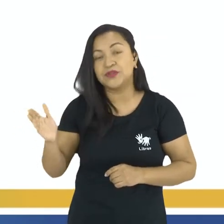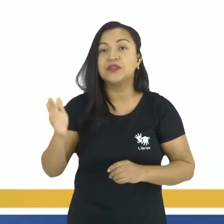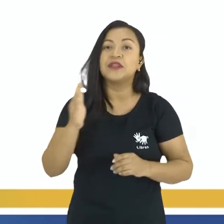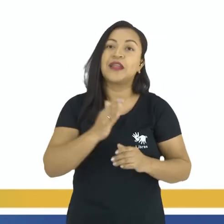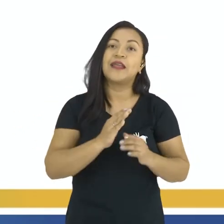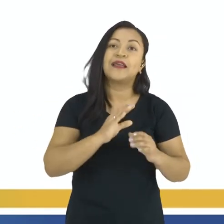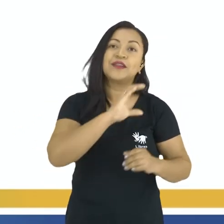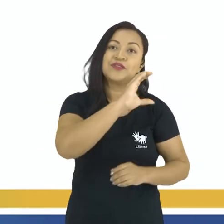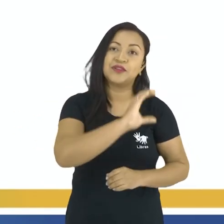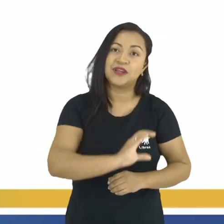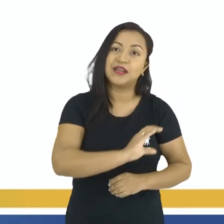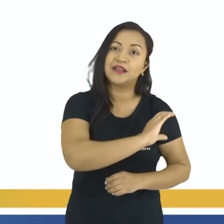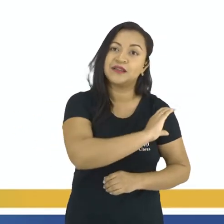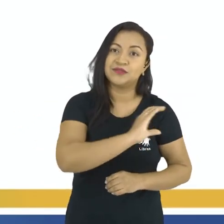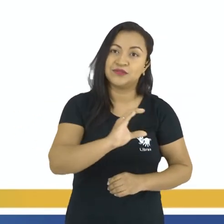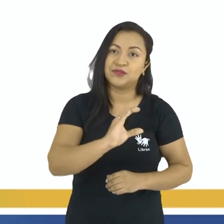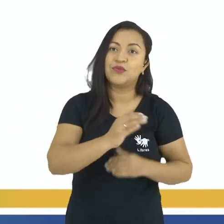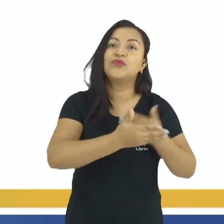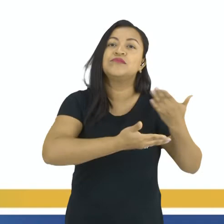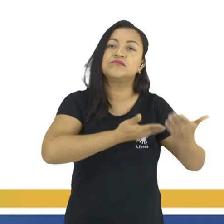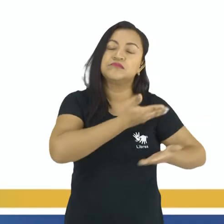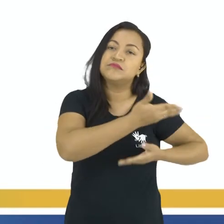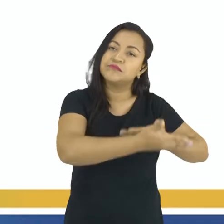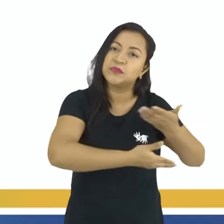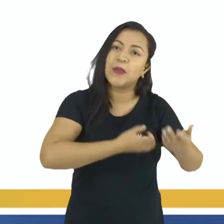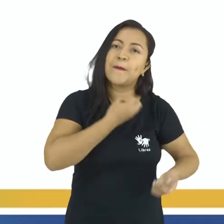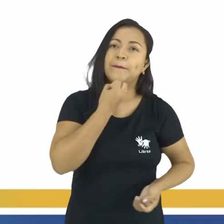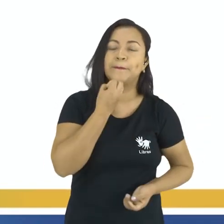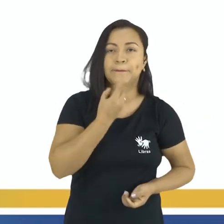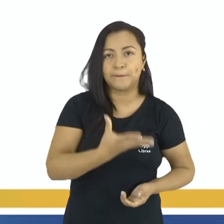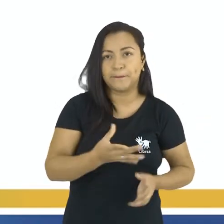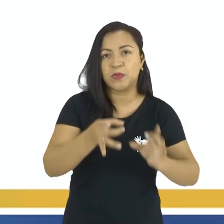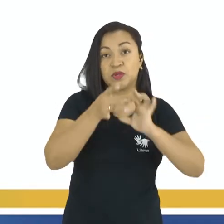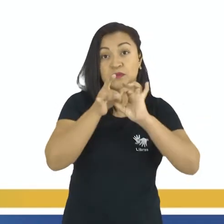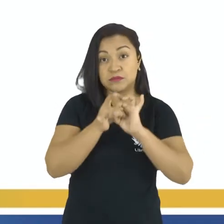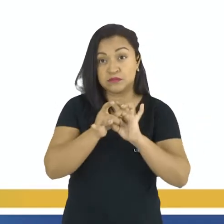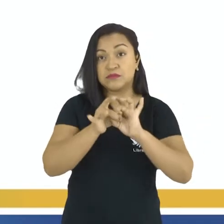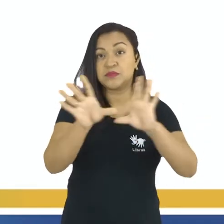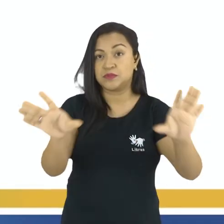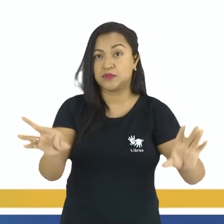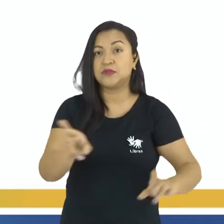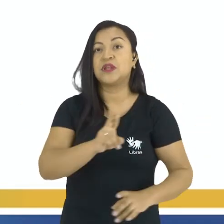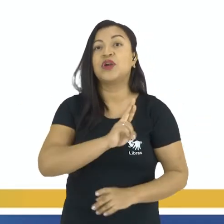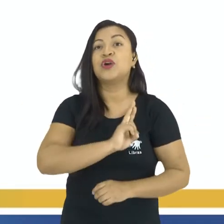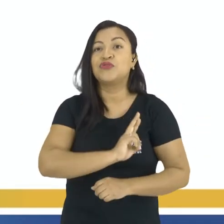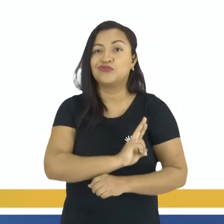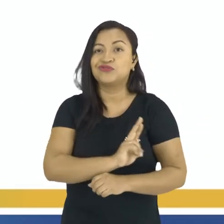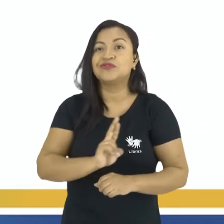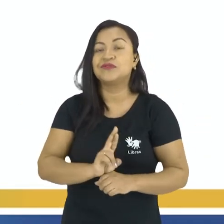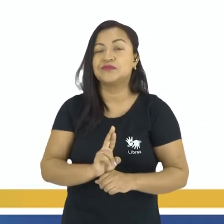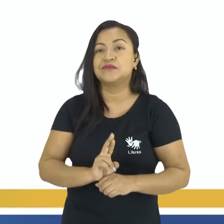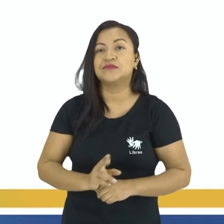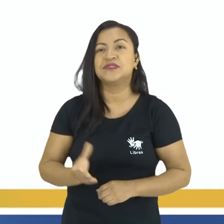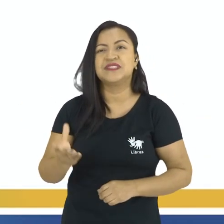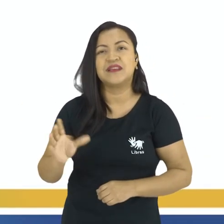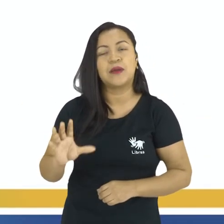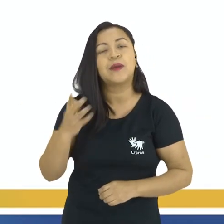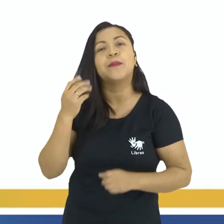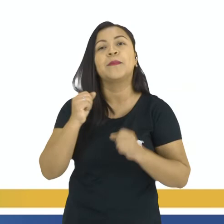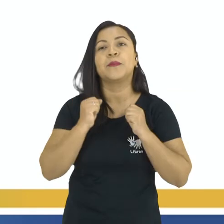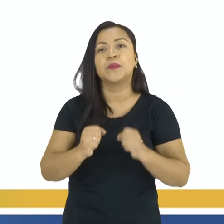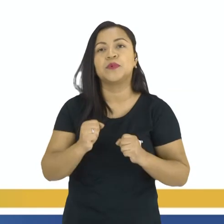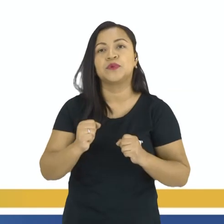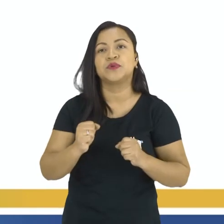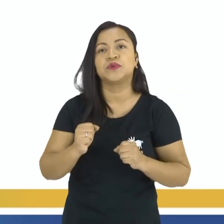aí ecumênico, prevalece o respeito e a liberdade religiosa que deve acontecer com todos nós, o